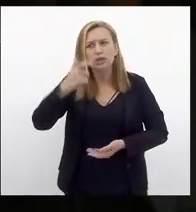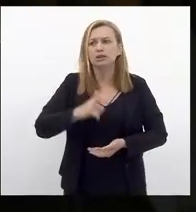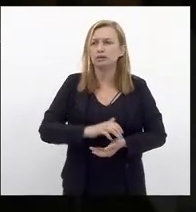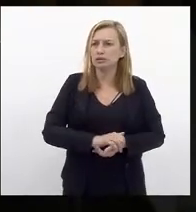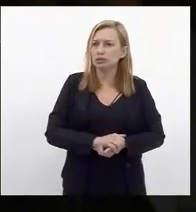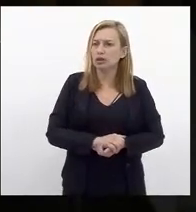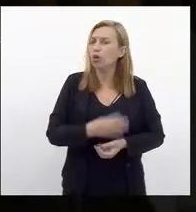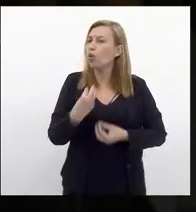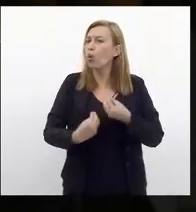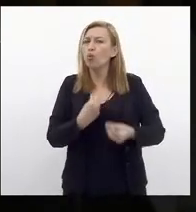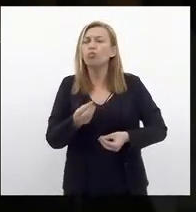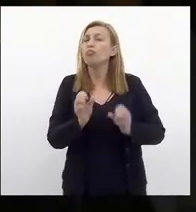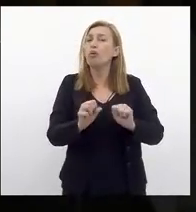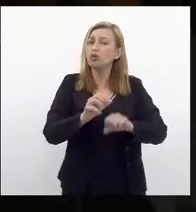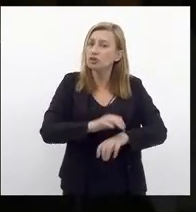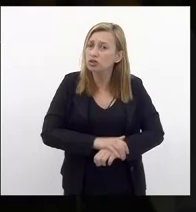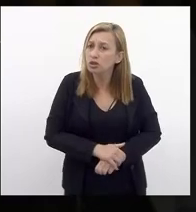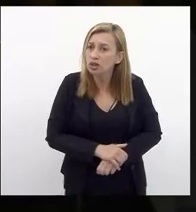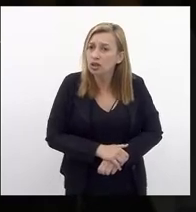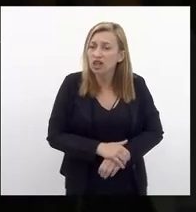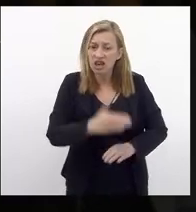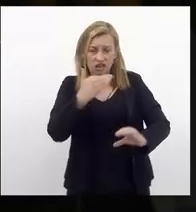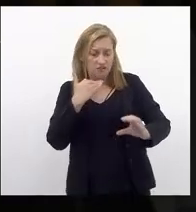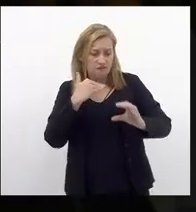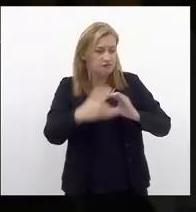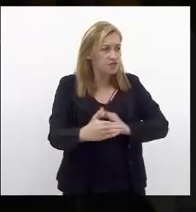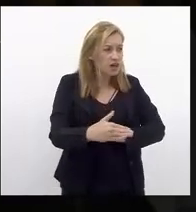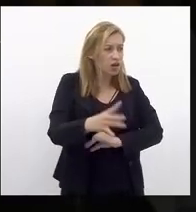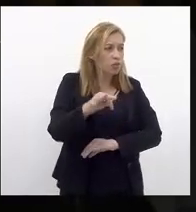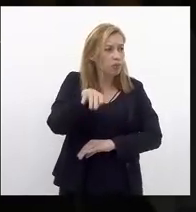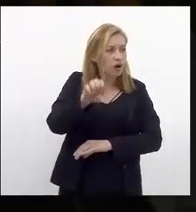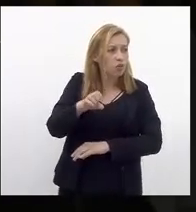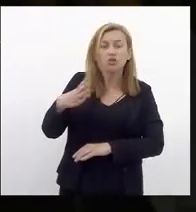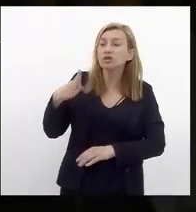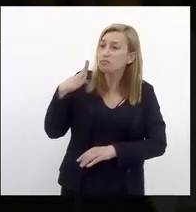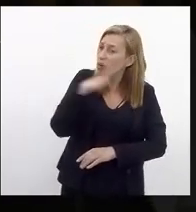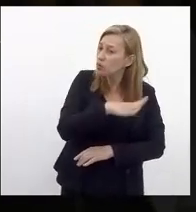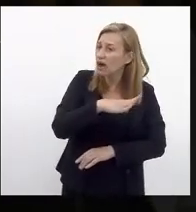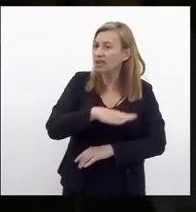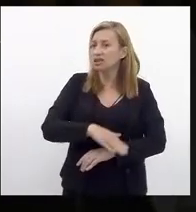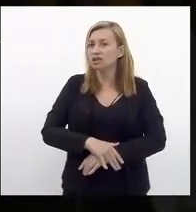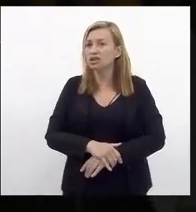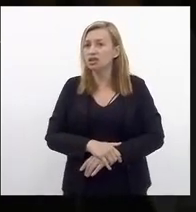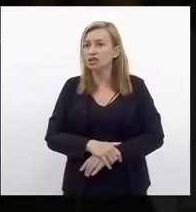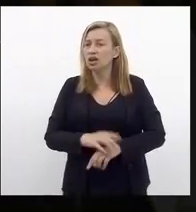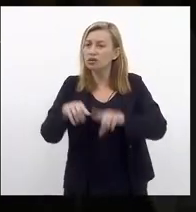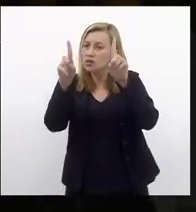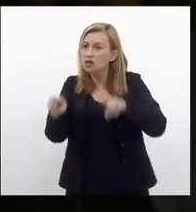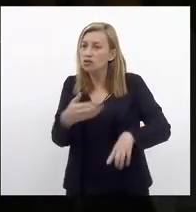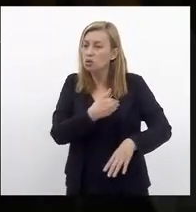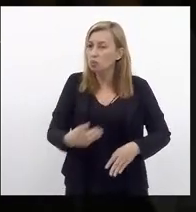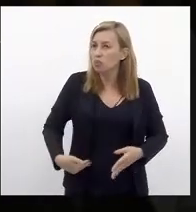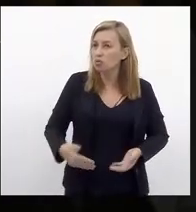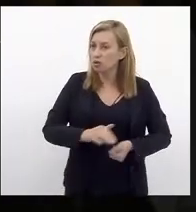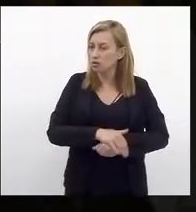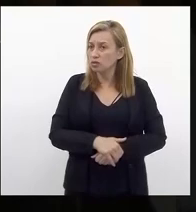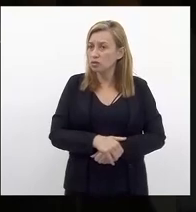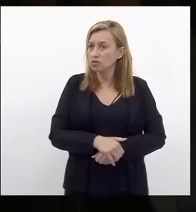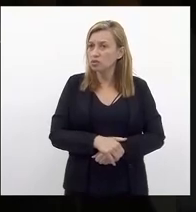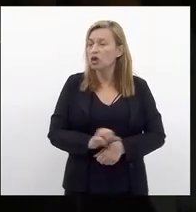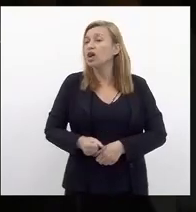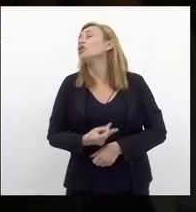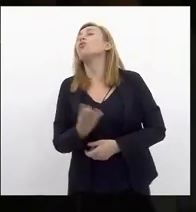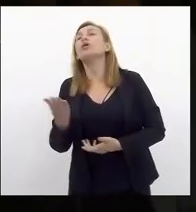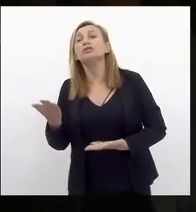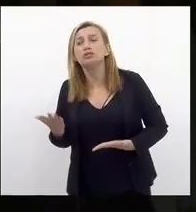Como pode enviar um pacote de arrocho aos servidores tem